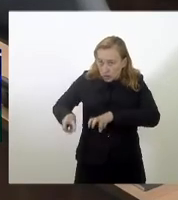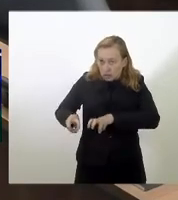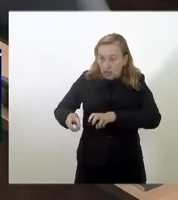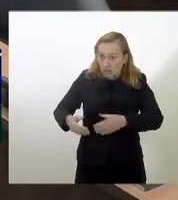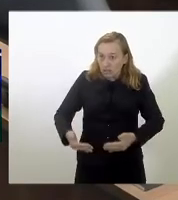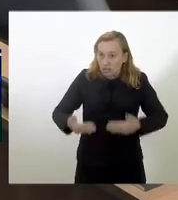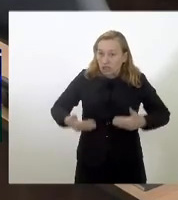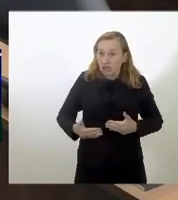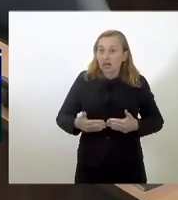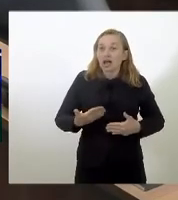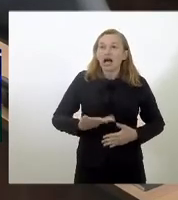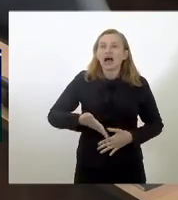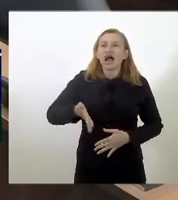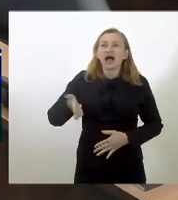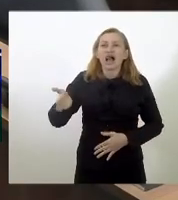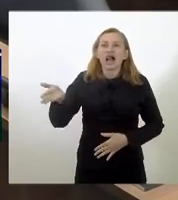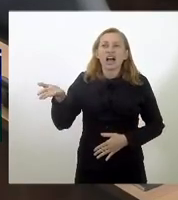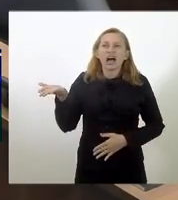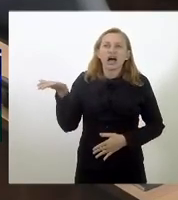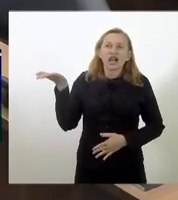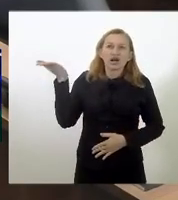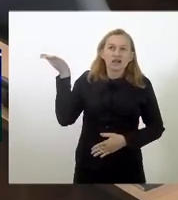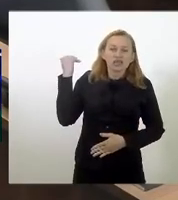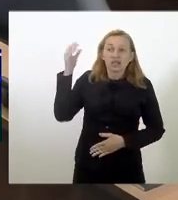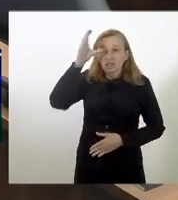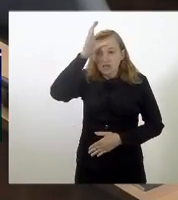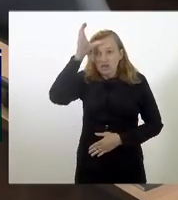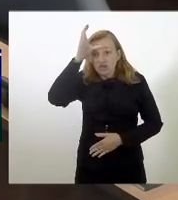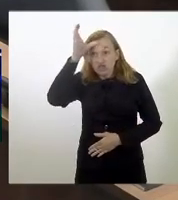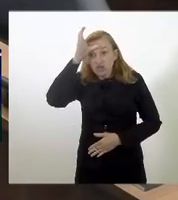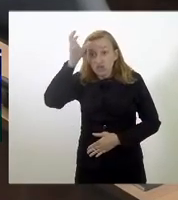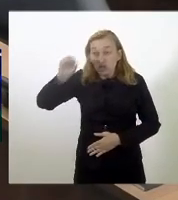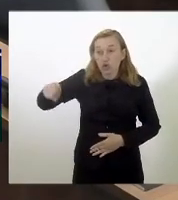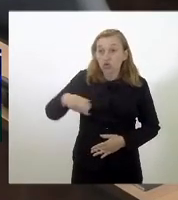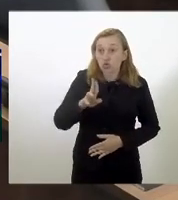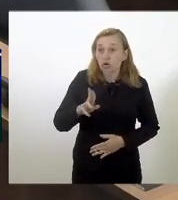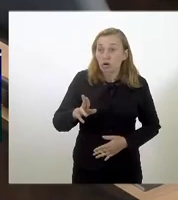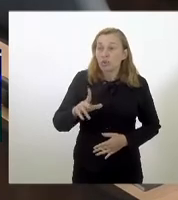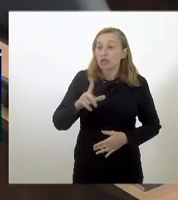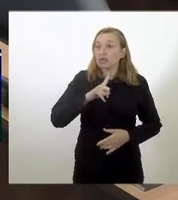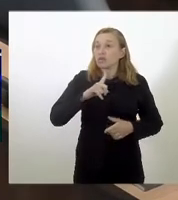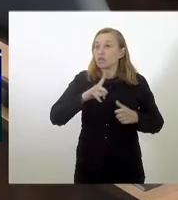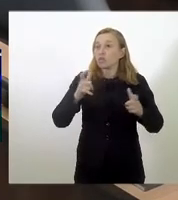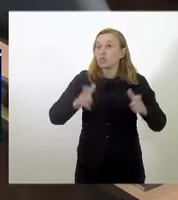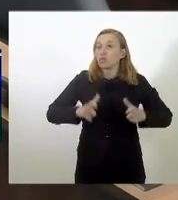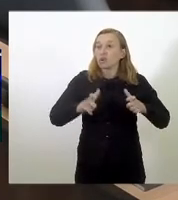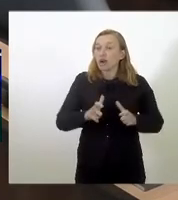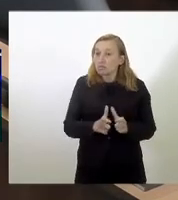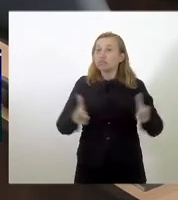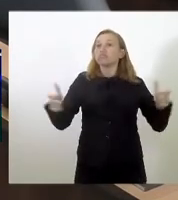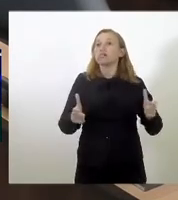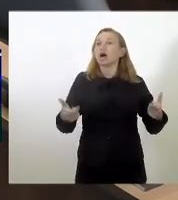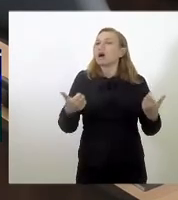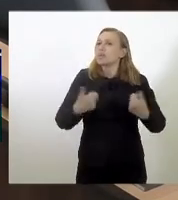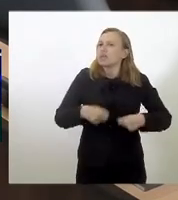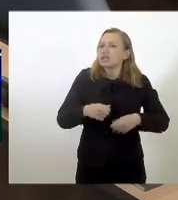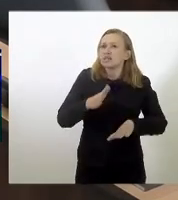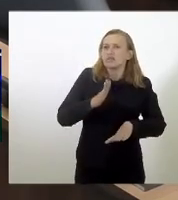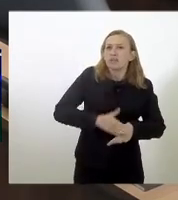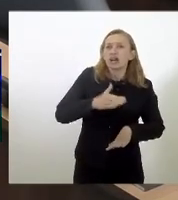Atrás da tia Ju, ali, duas, para que a gente possa ter um ambiente maior ali no fundo do plenário. Talvez a gente precise fazer